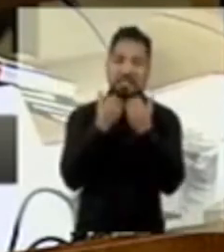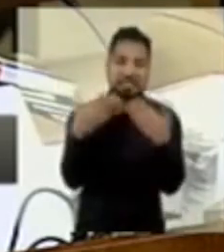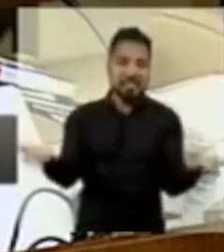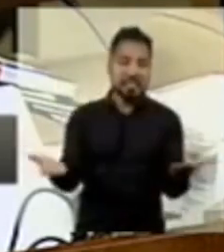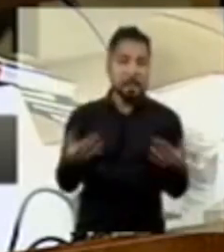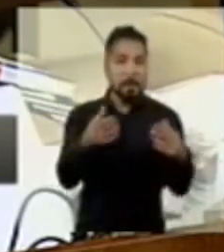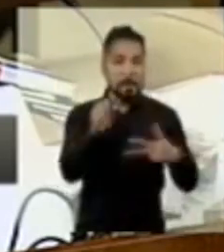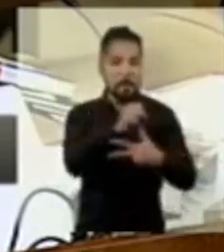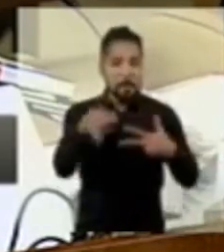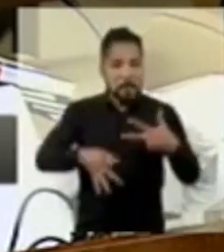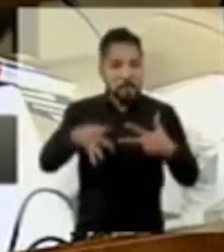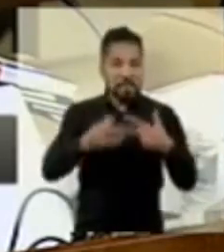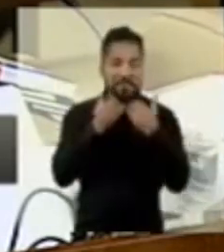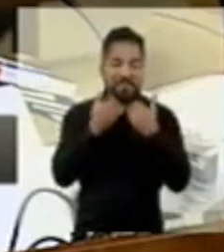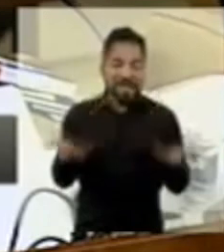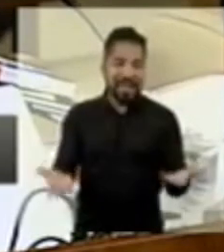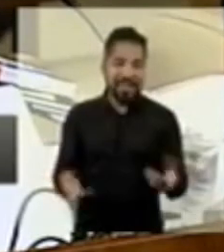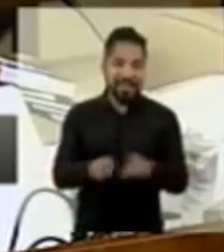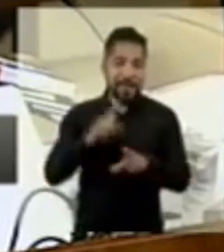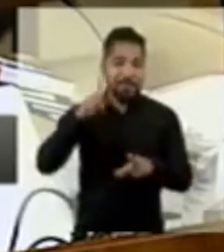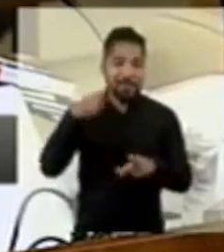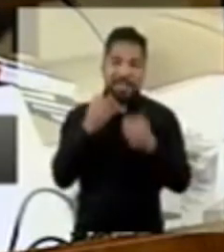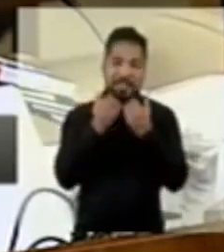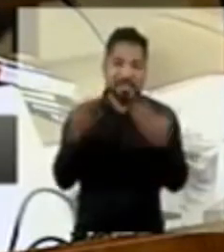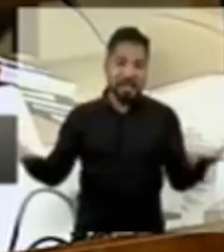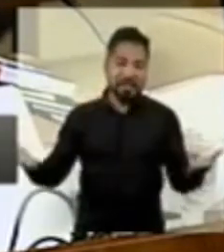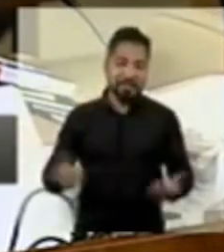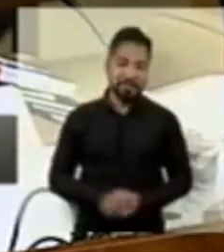poder judiciário e não serve para a advocacia